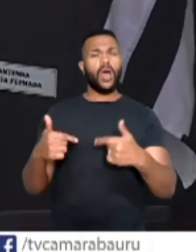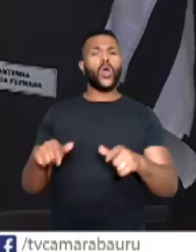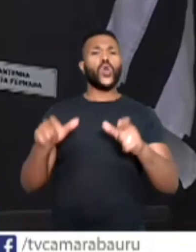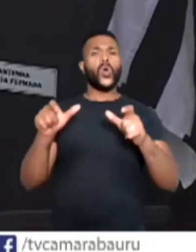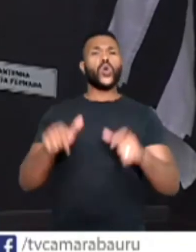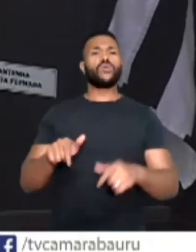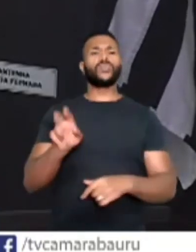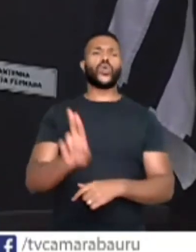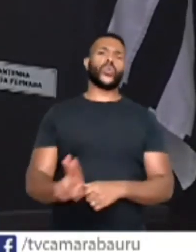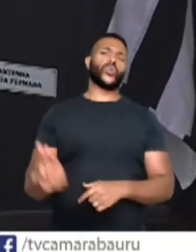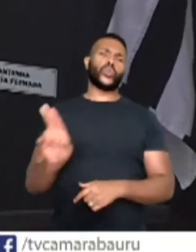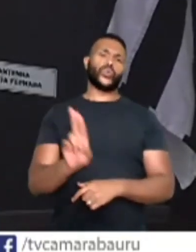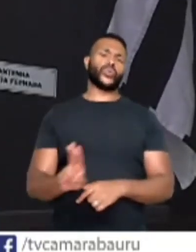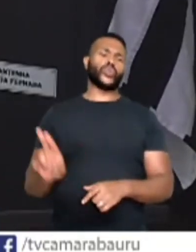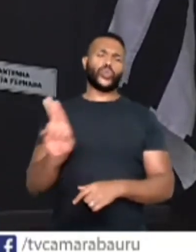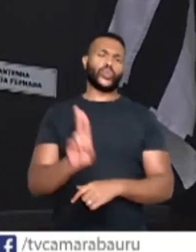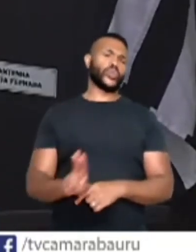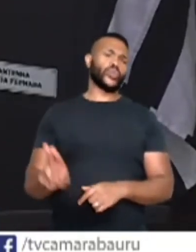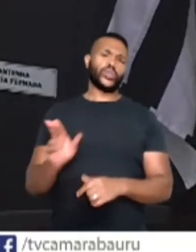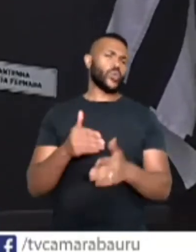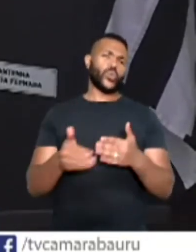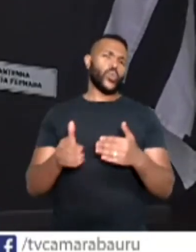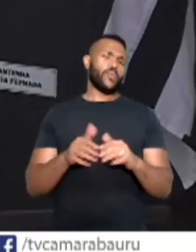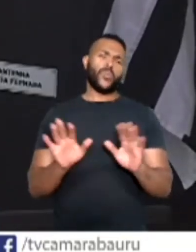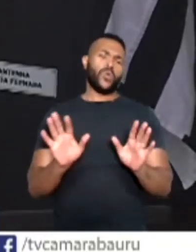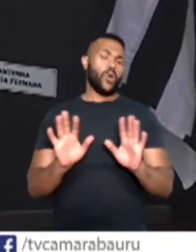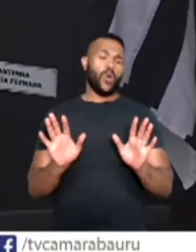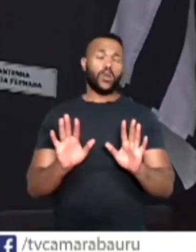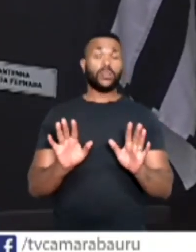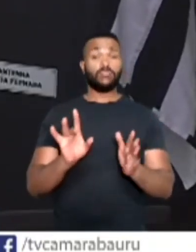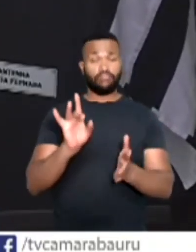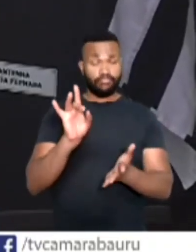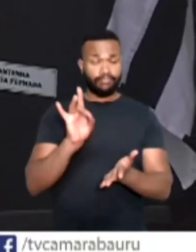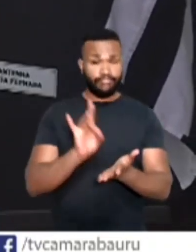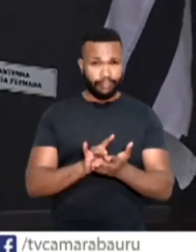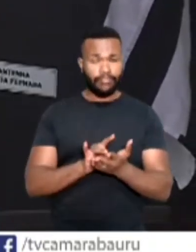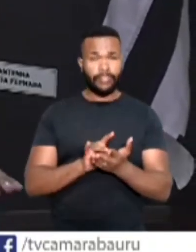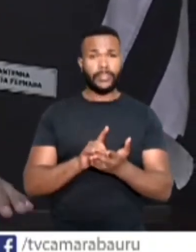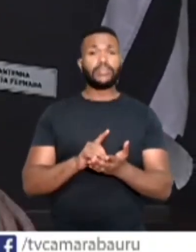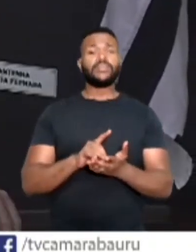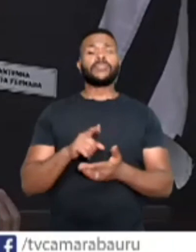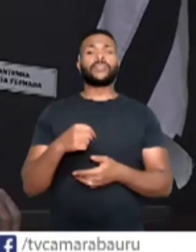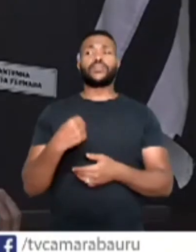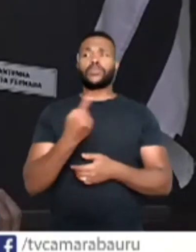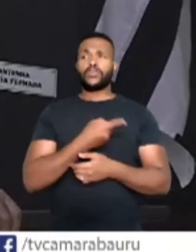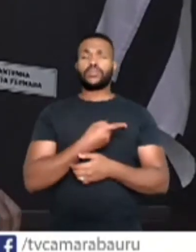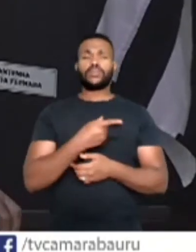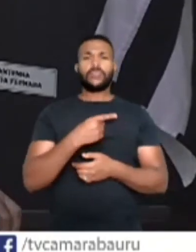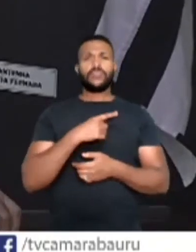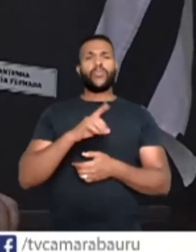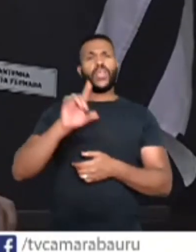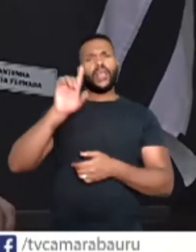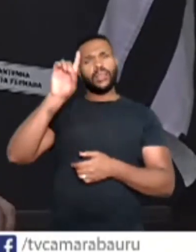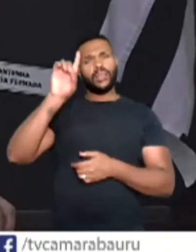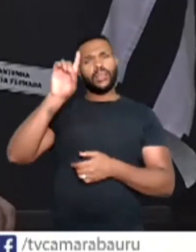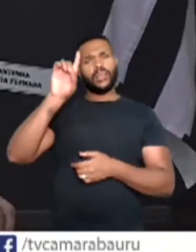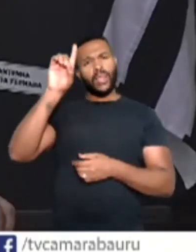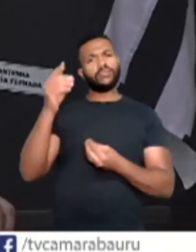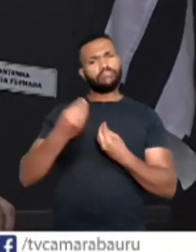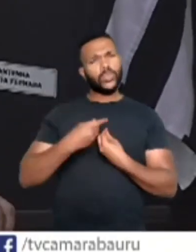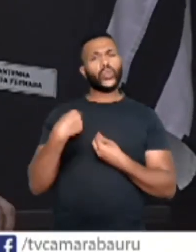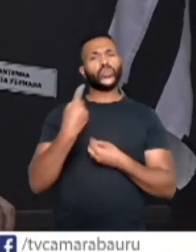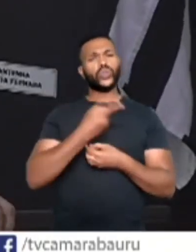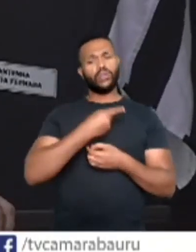função, não importa qual, para que realmente tenhamos aquilo que Deus nos colocou para ser diferente,